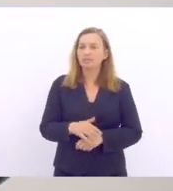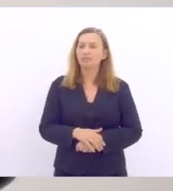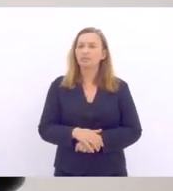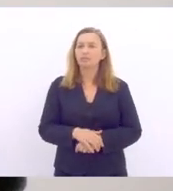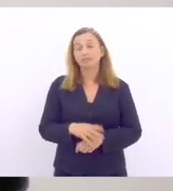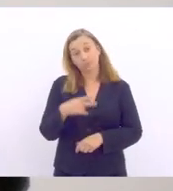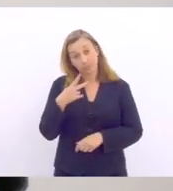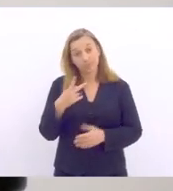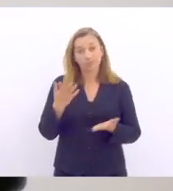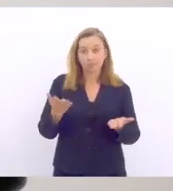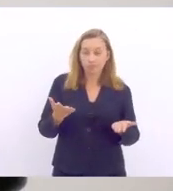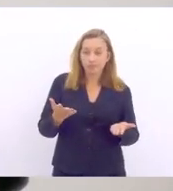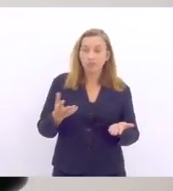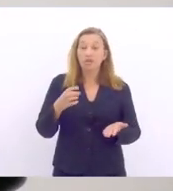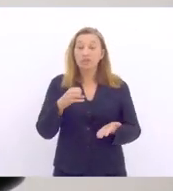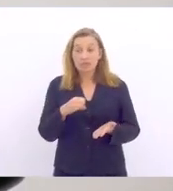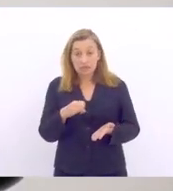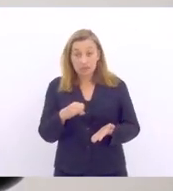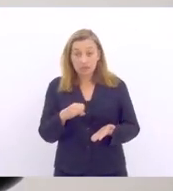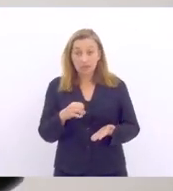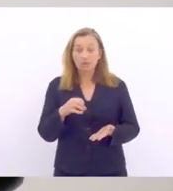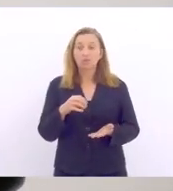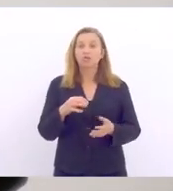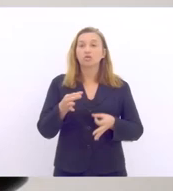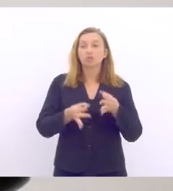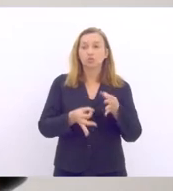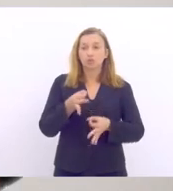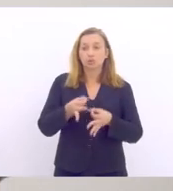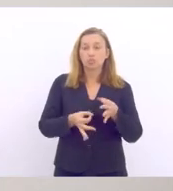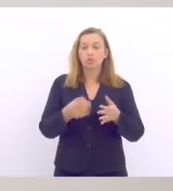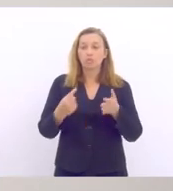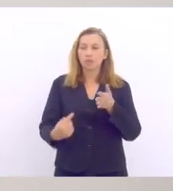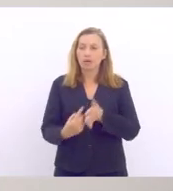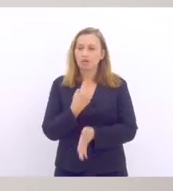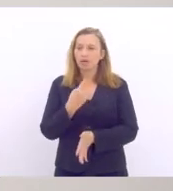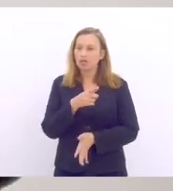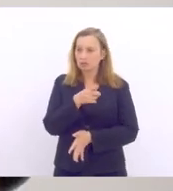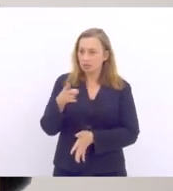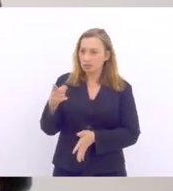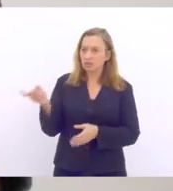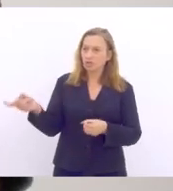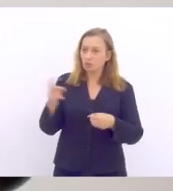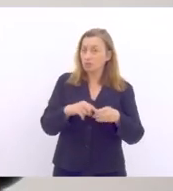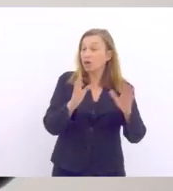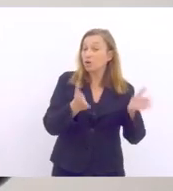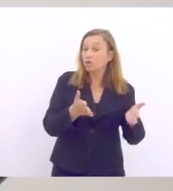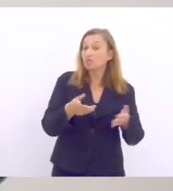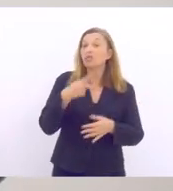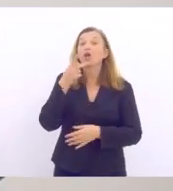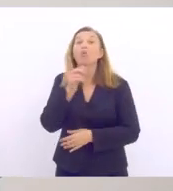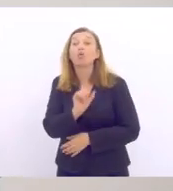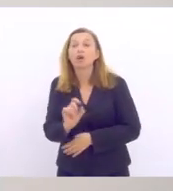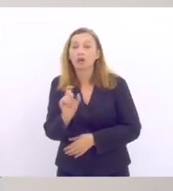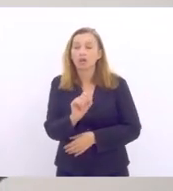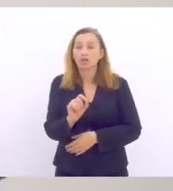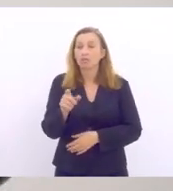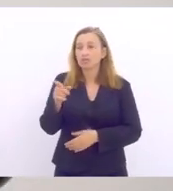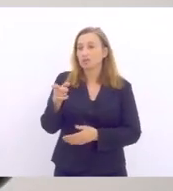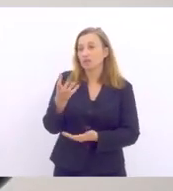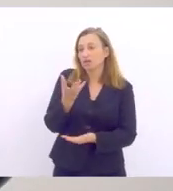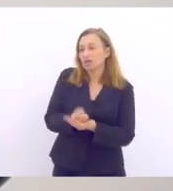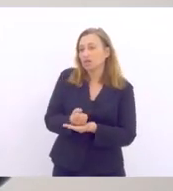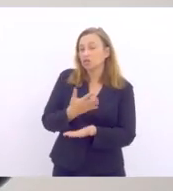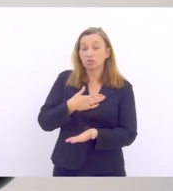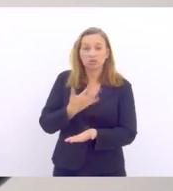Eu falo assim, ó, se o judiciário perguntar para mim se vocês deveriam voltar hoje, o que eu vou falar? Vocês não têm o cadastro